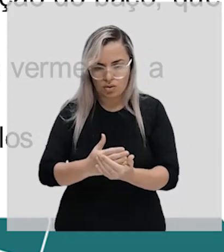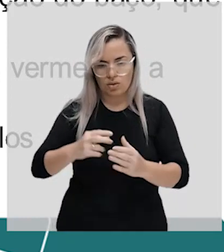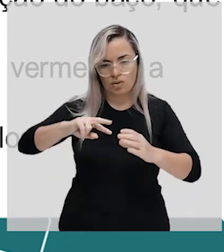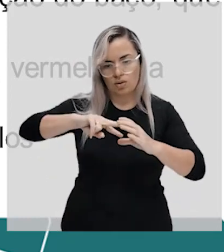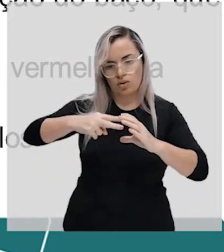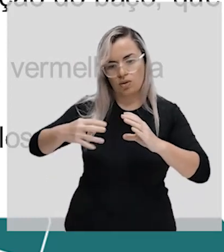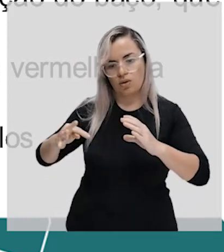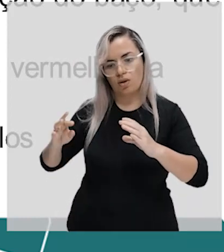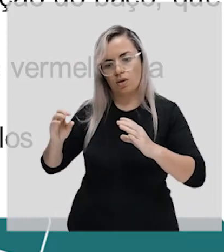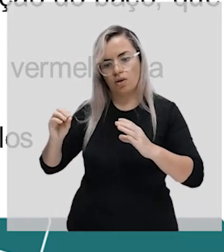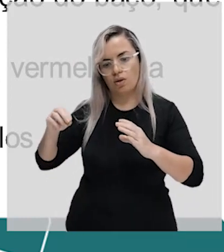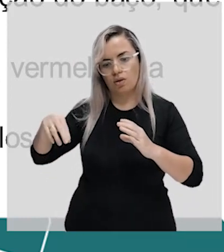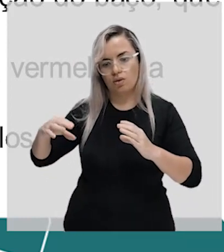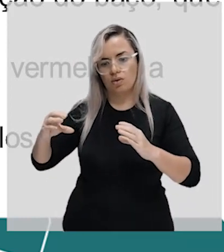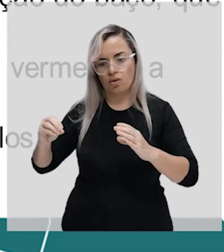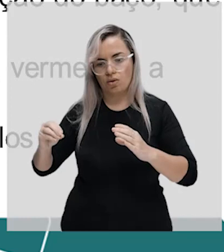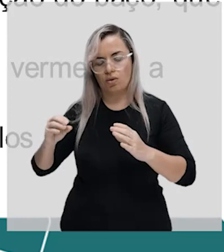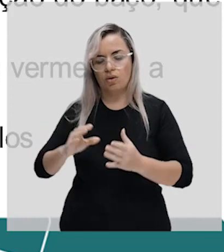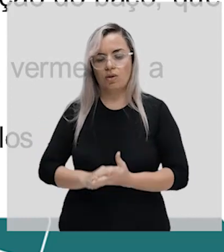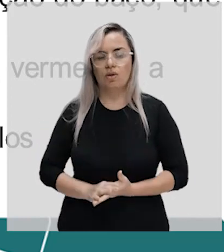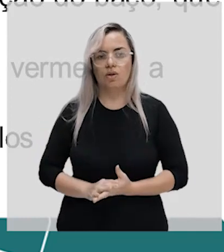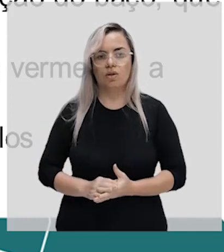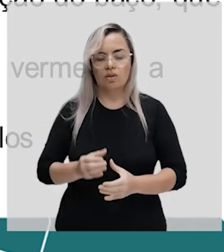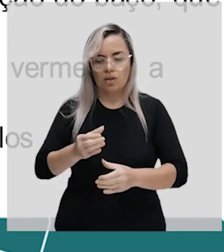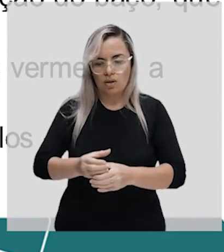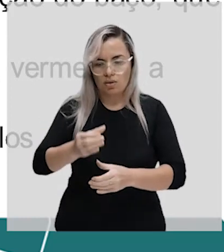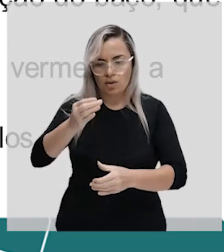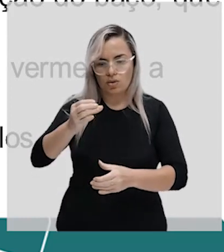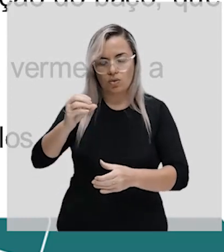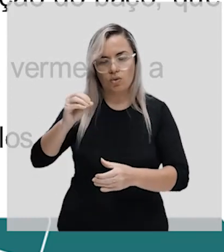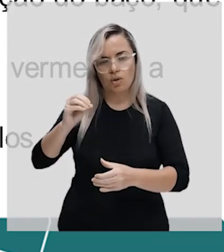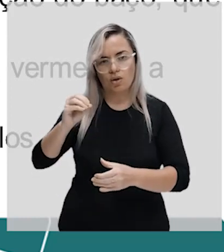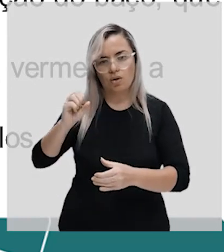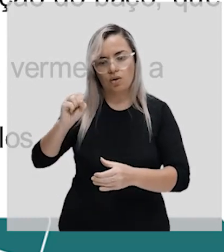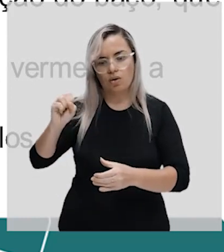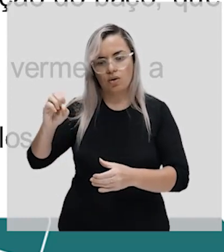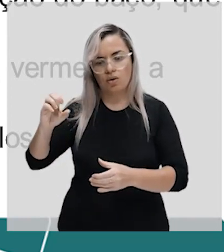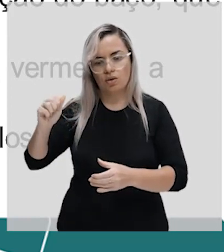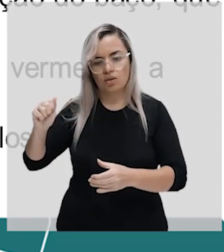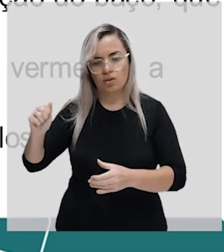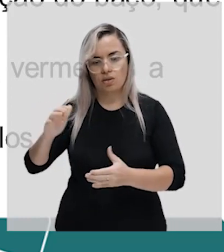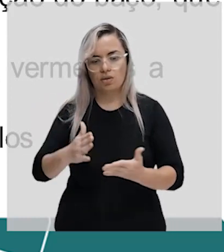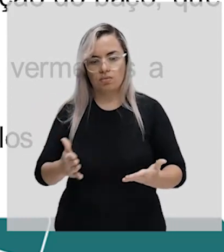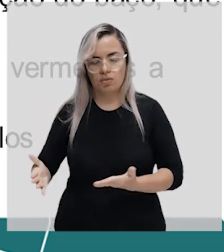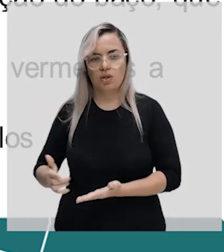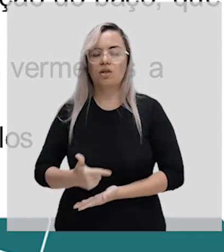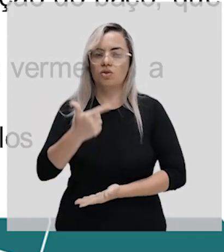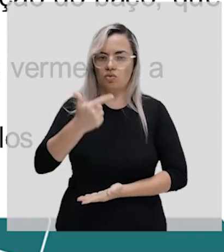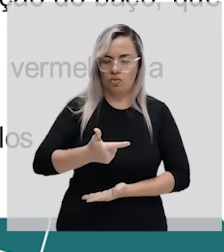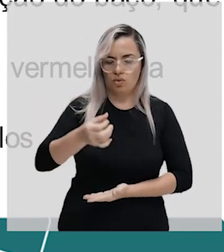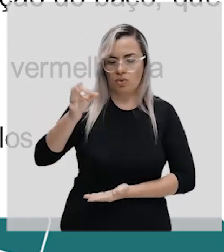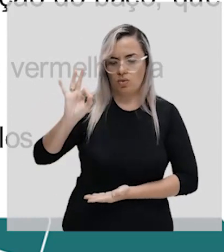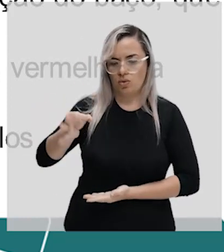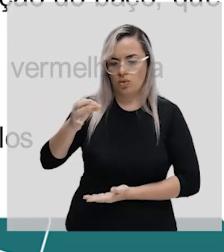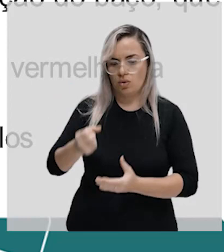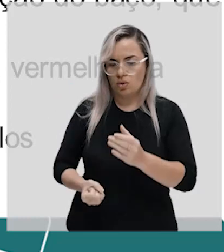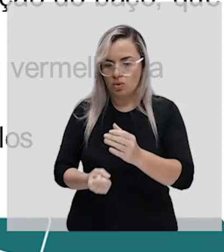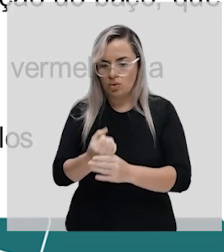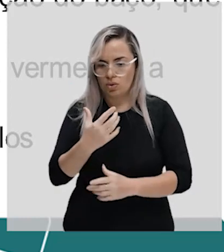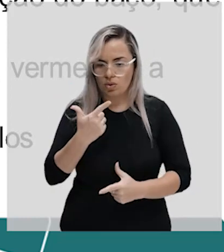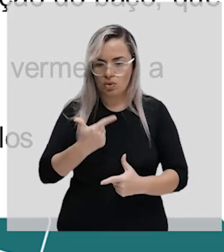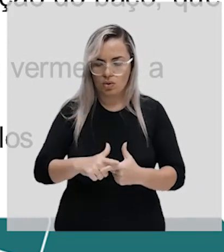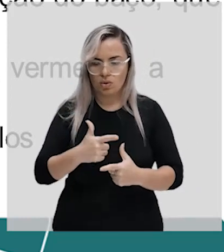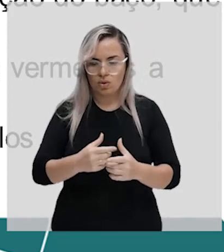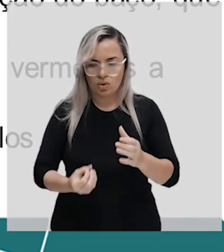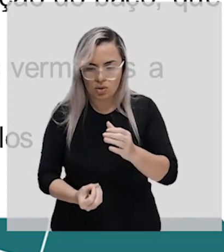vocês. Então, essa segunda está correta. A terceira diz o seguinte: a origem do problema estava na